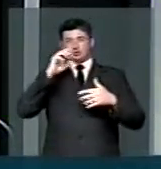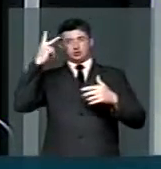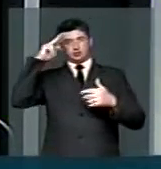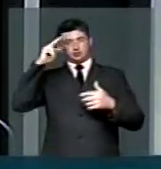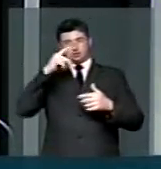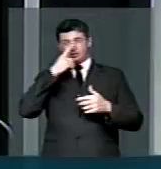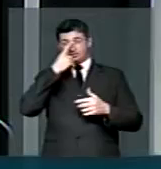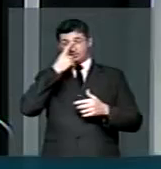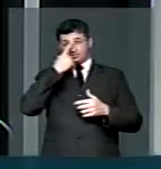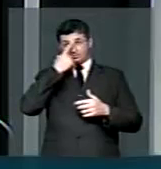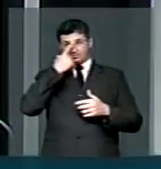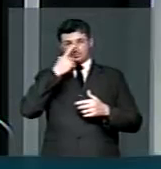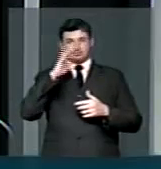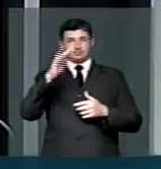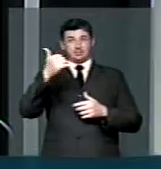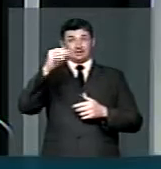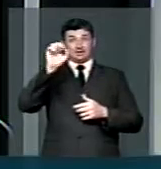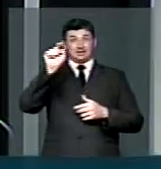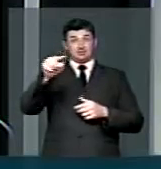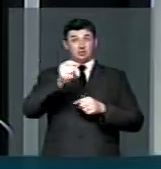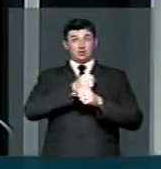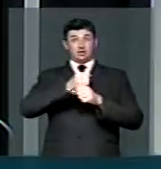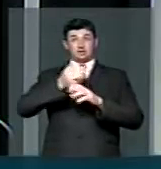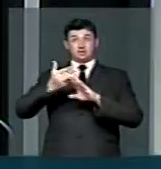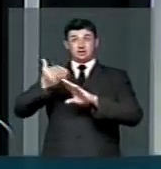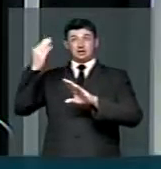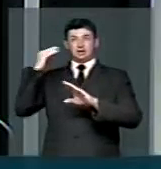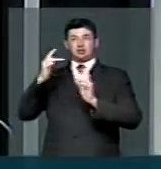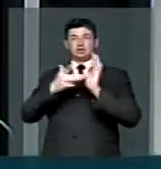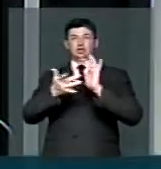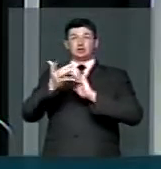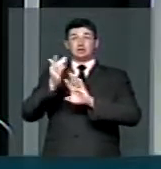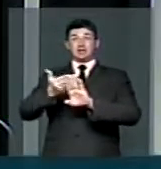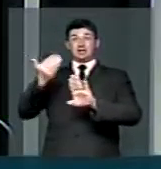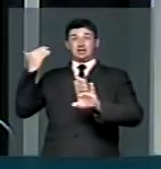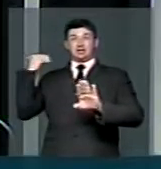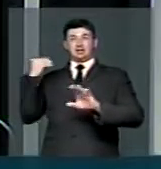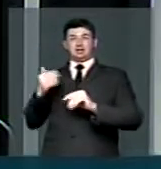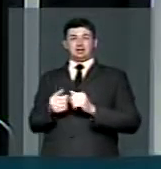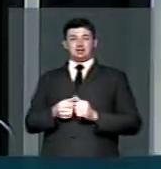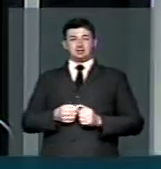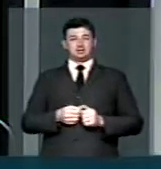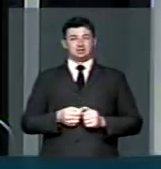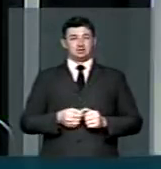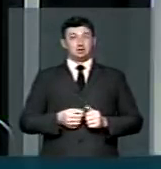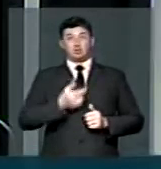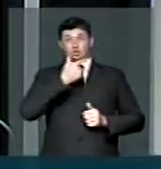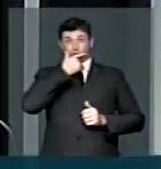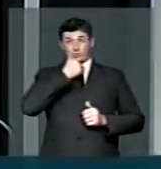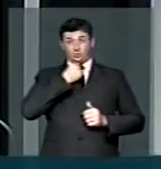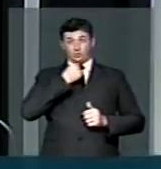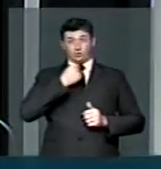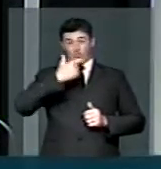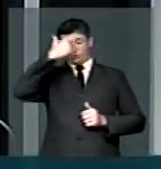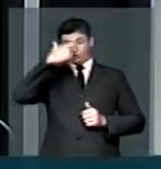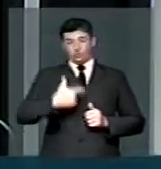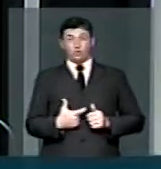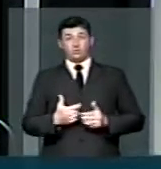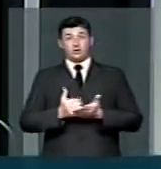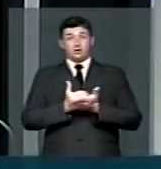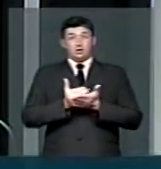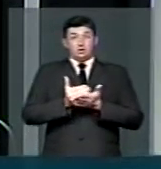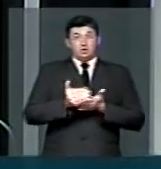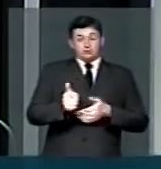histórico. Há cerca de 10 mil anos, antes do nascimento de Cristo, início do período neolítico, o homem iniciava